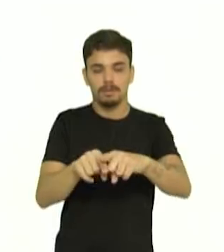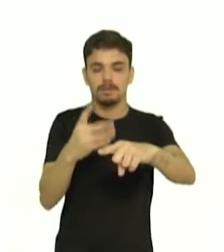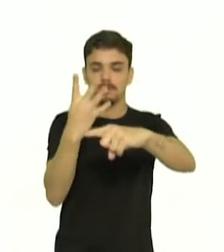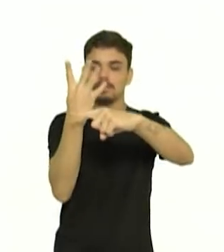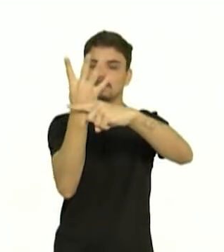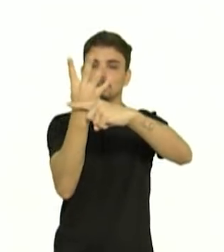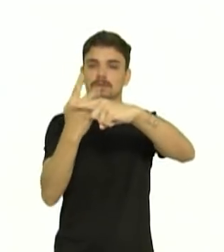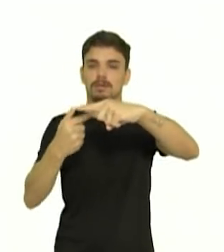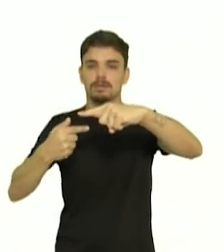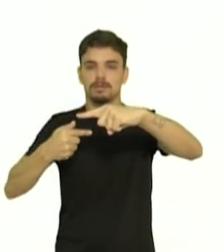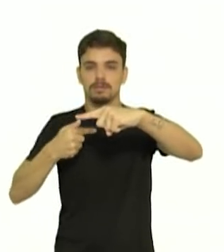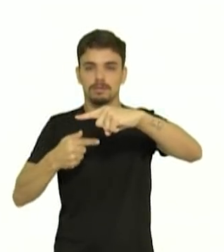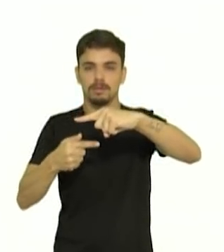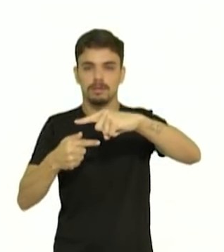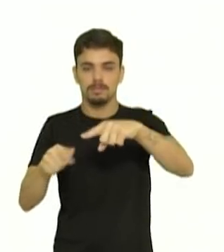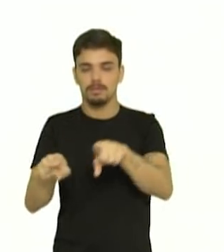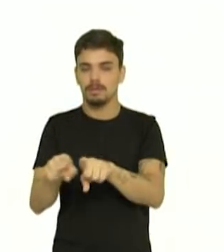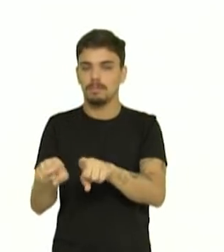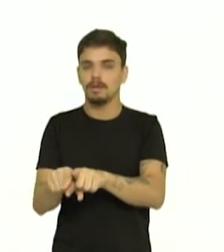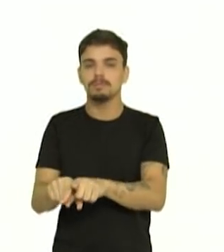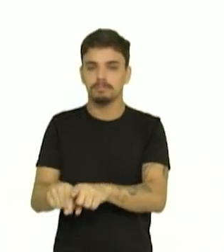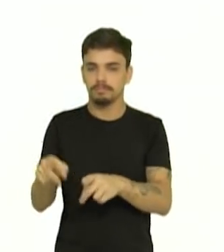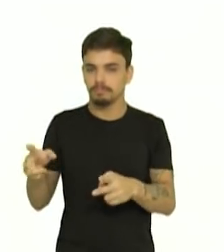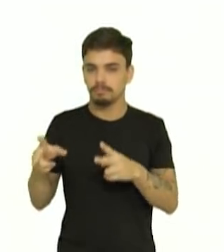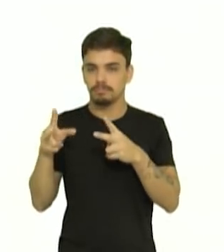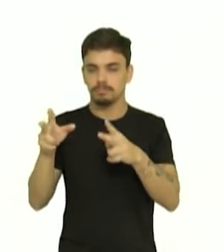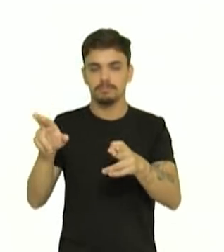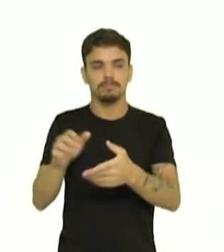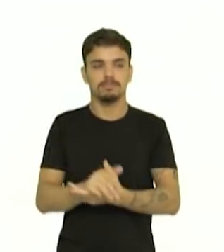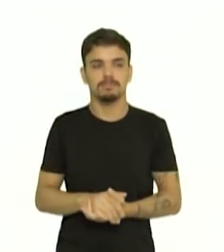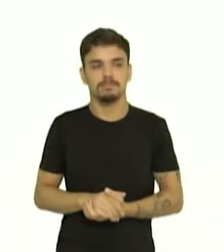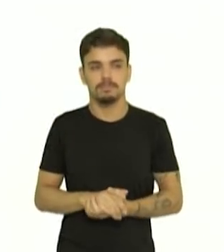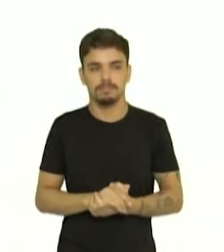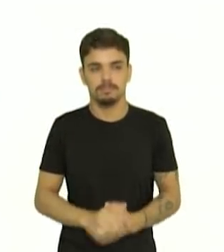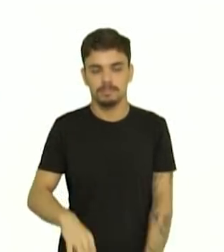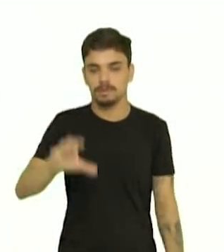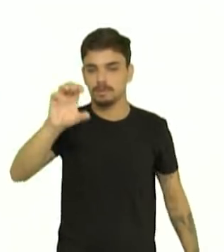4 sétimos, no mesmo processo da divisão,